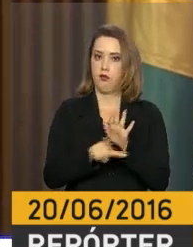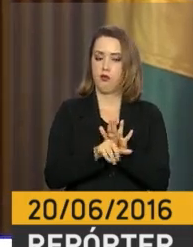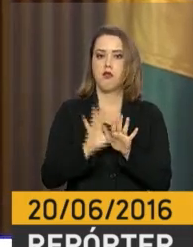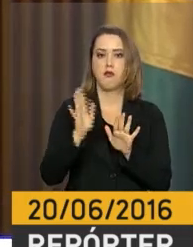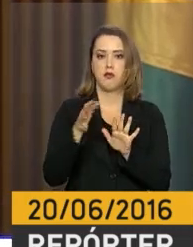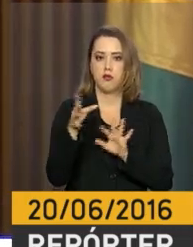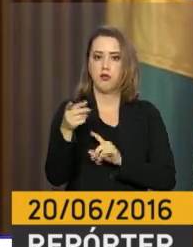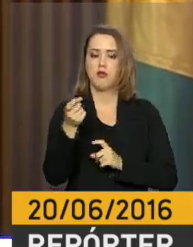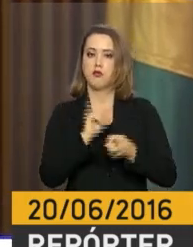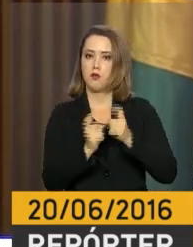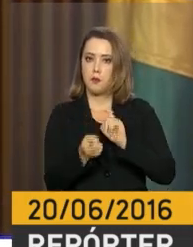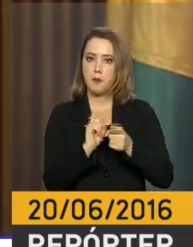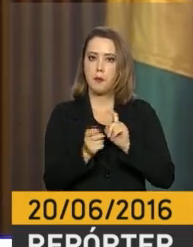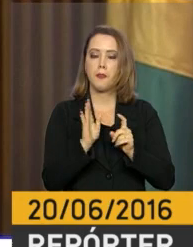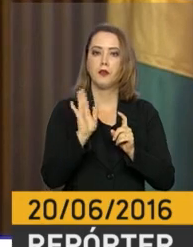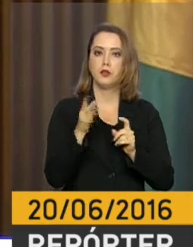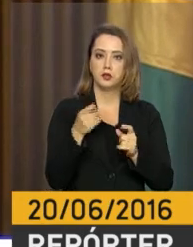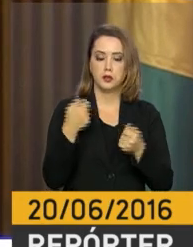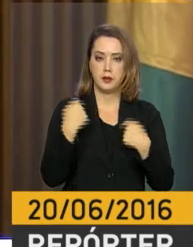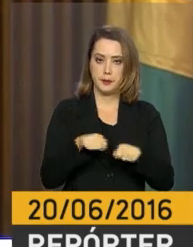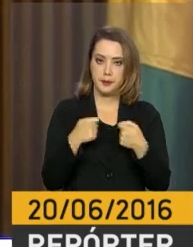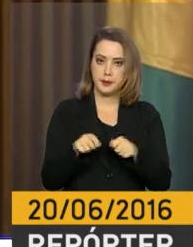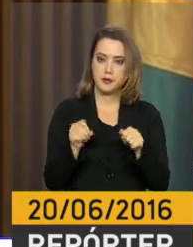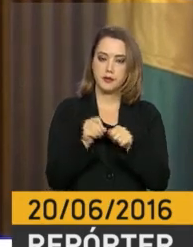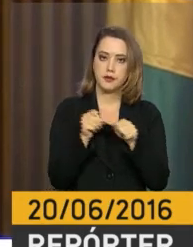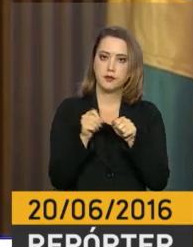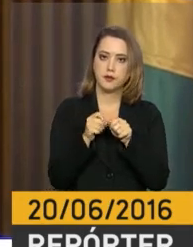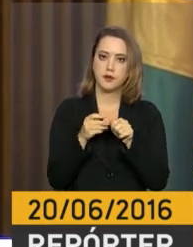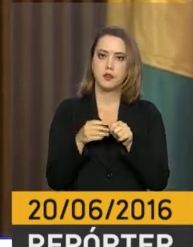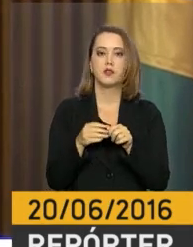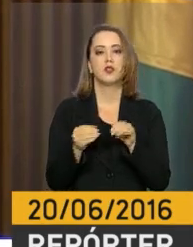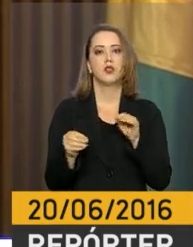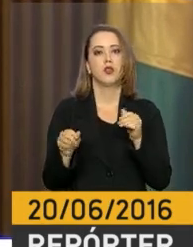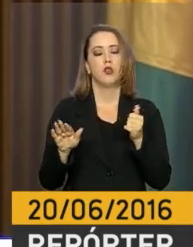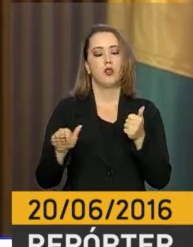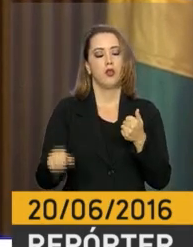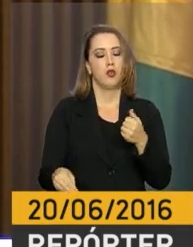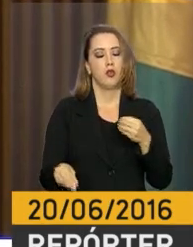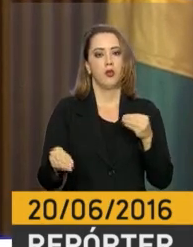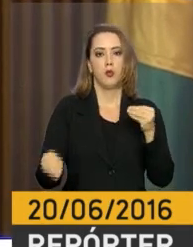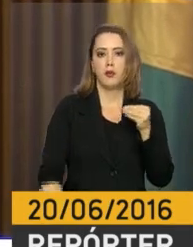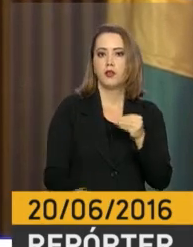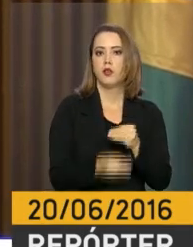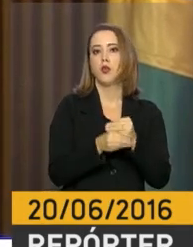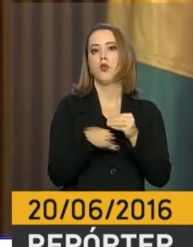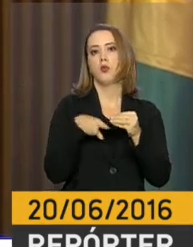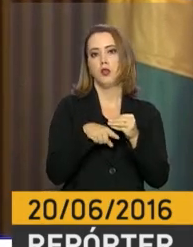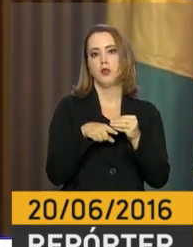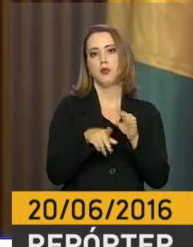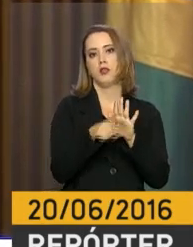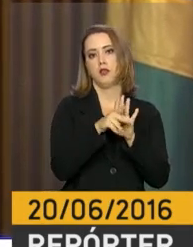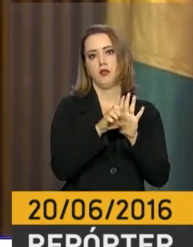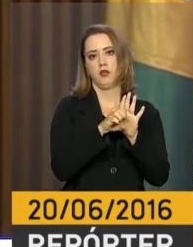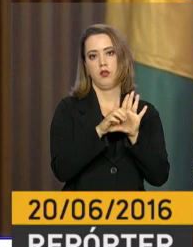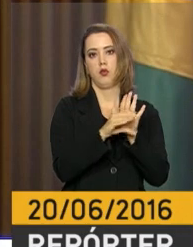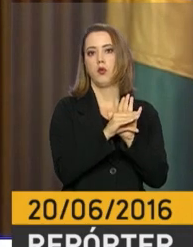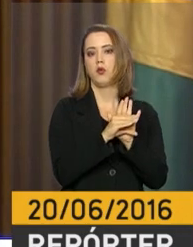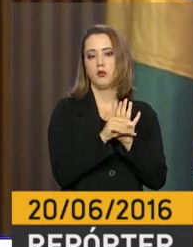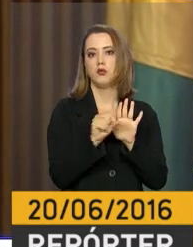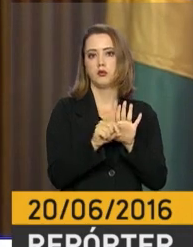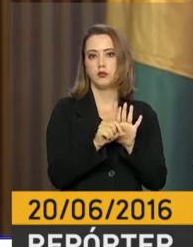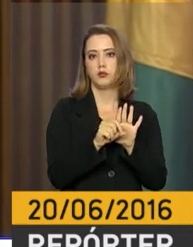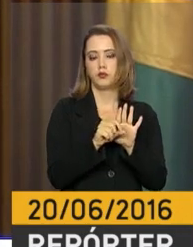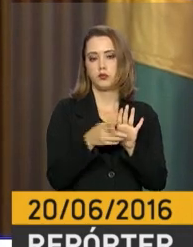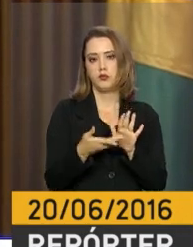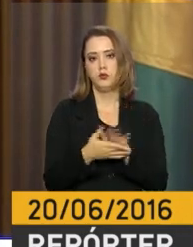administrativas que se fizerem necessárias para complementar esta proposta eh de